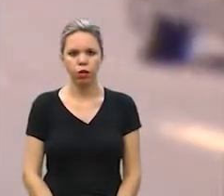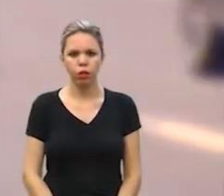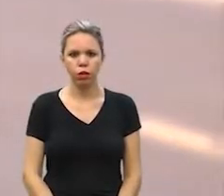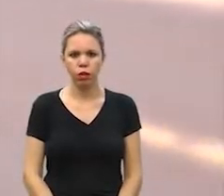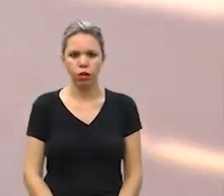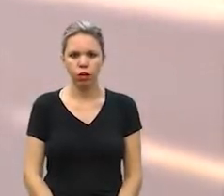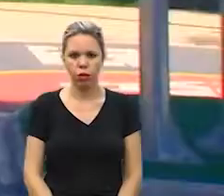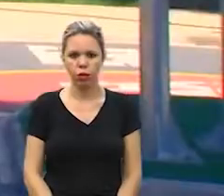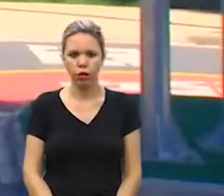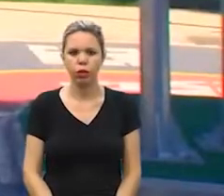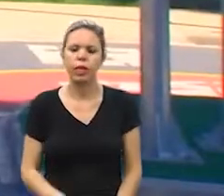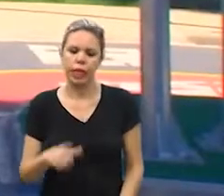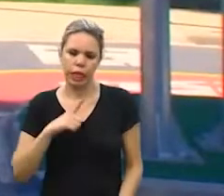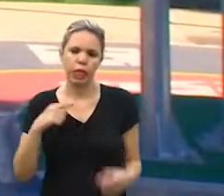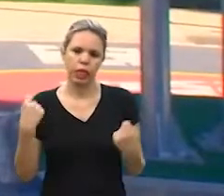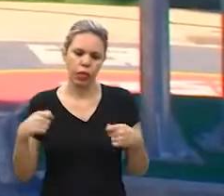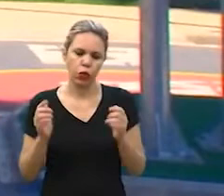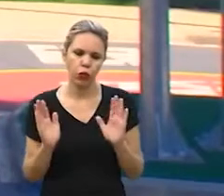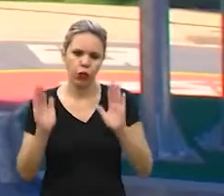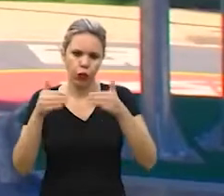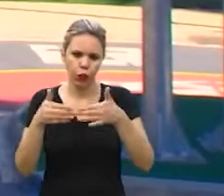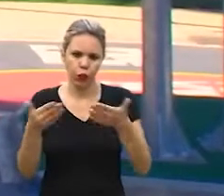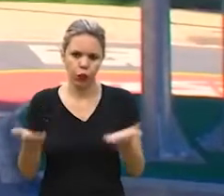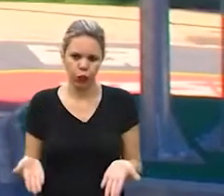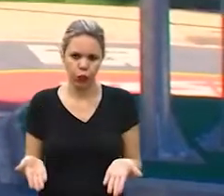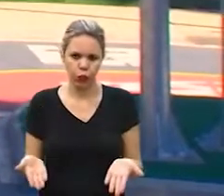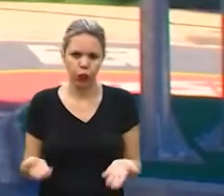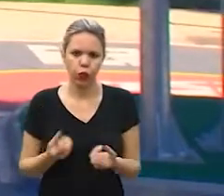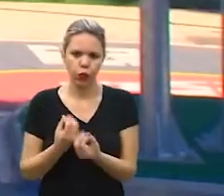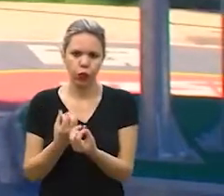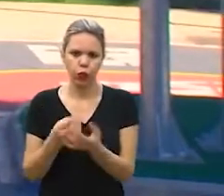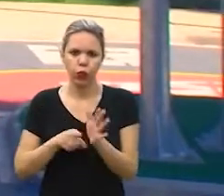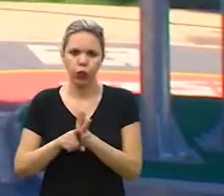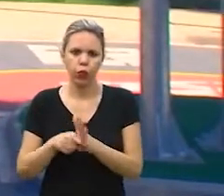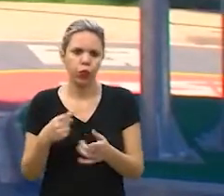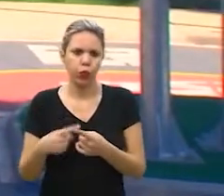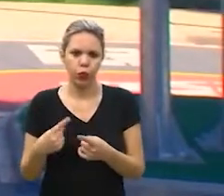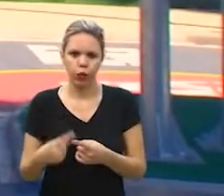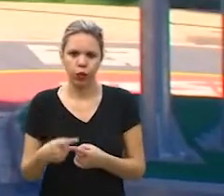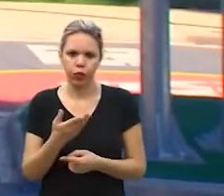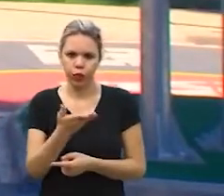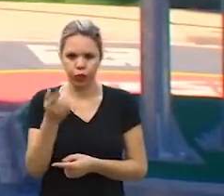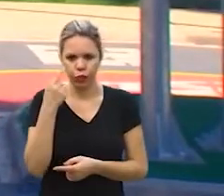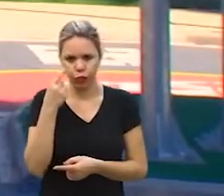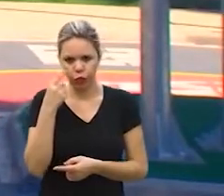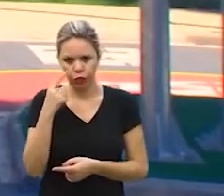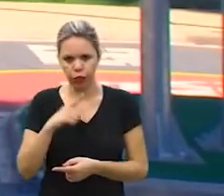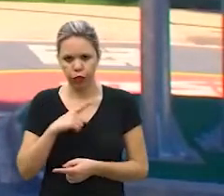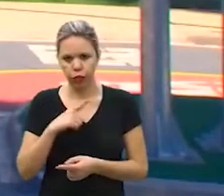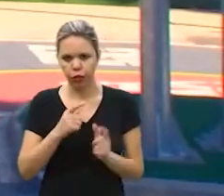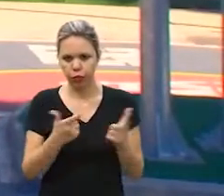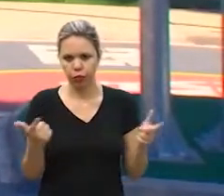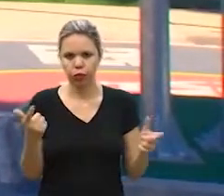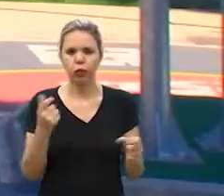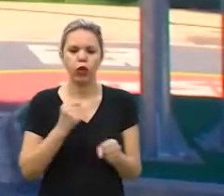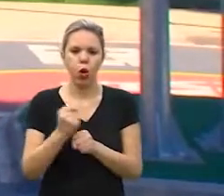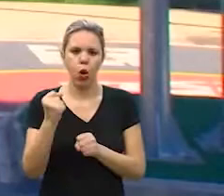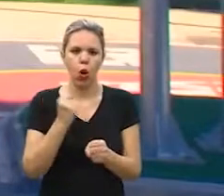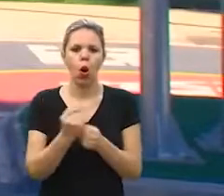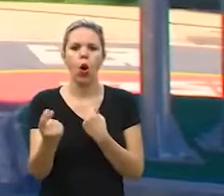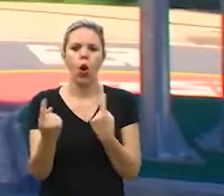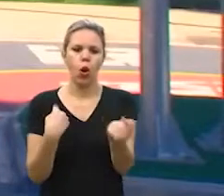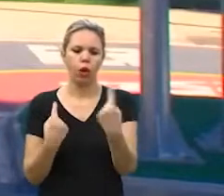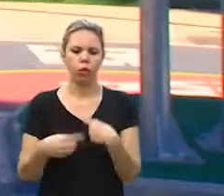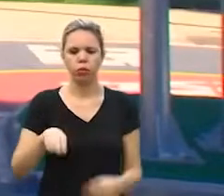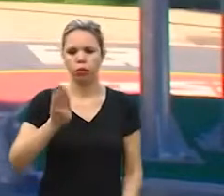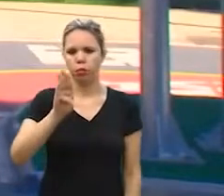Avenida Rui Rodrigues. Nós temos que focar bastante nesses dados, porque você vê que nós temos aí a maior obra de mobilidade